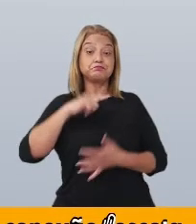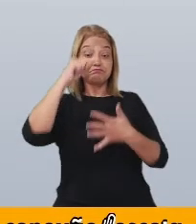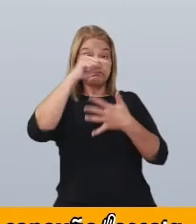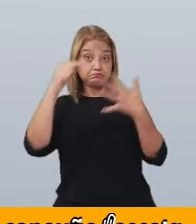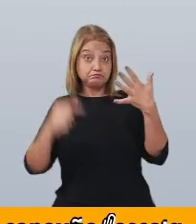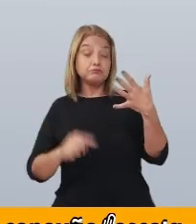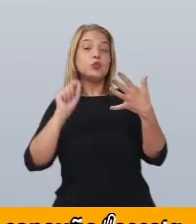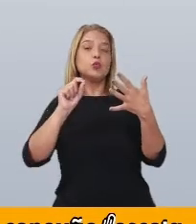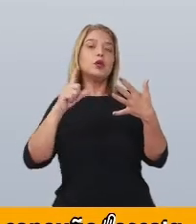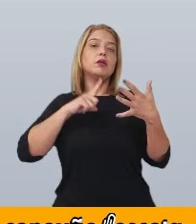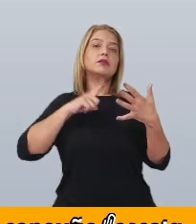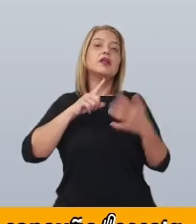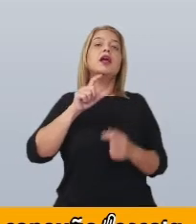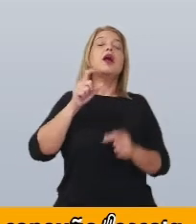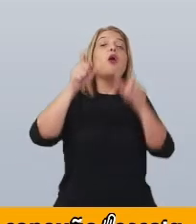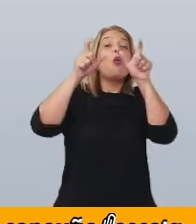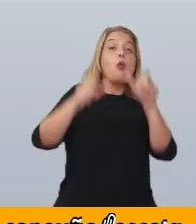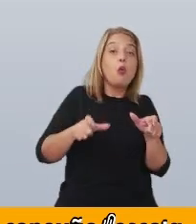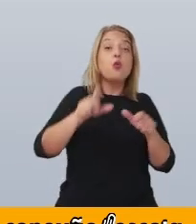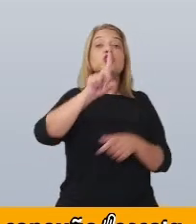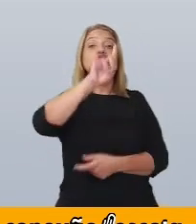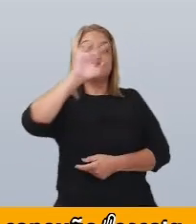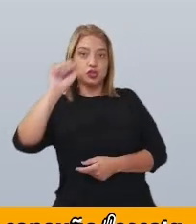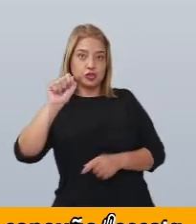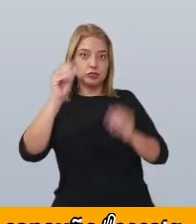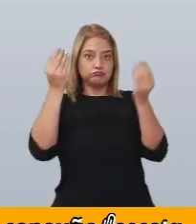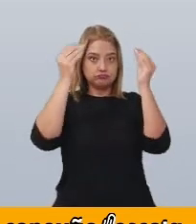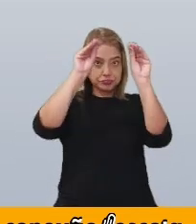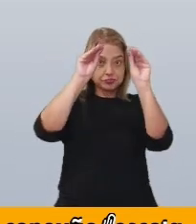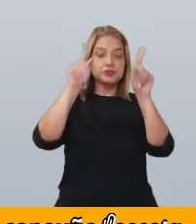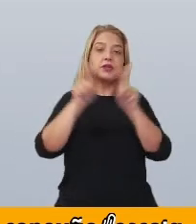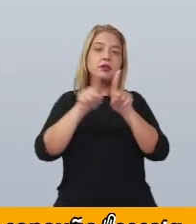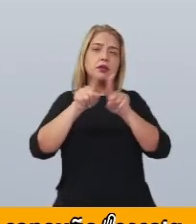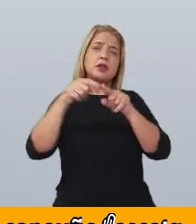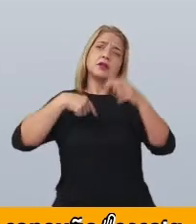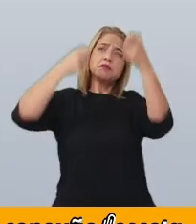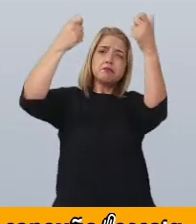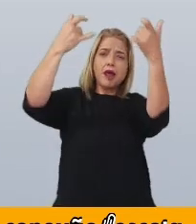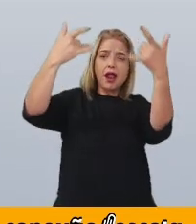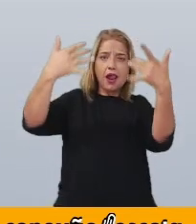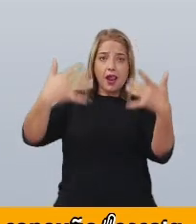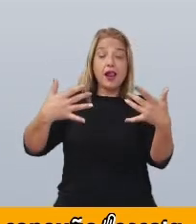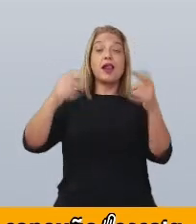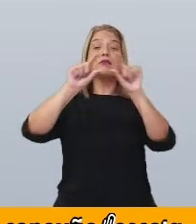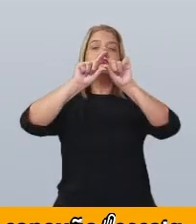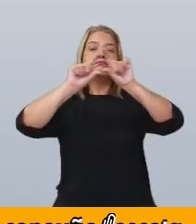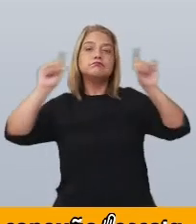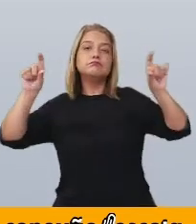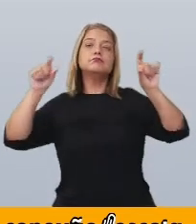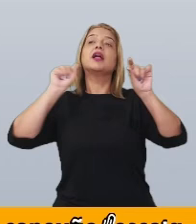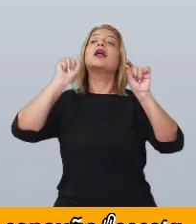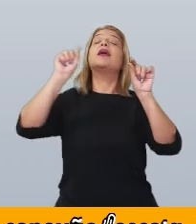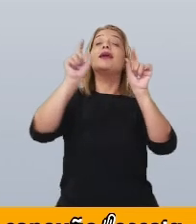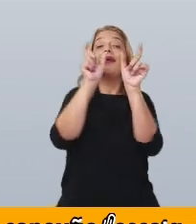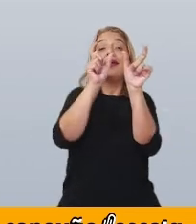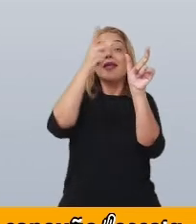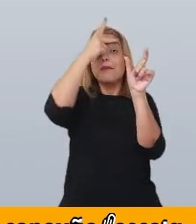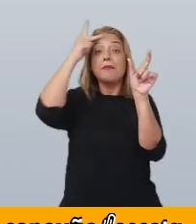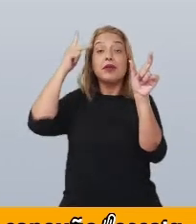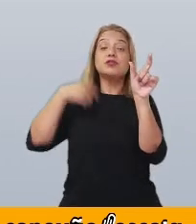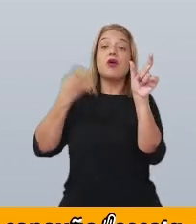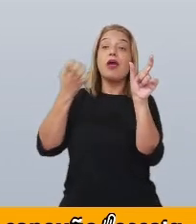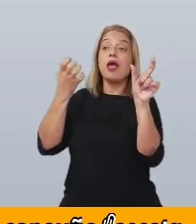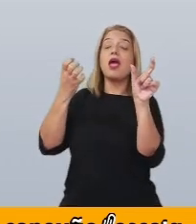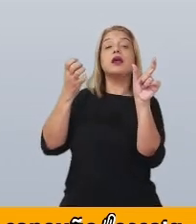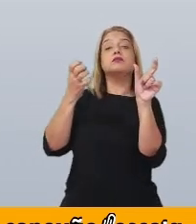Primeiro, local e data, a introdução por meio de um vocativo, de um chamamento a quem está